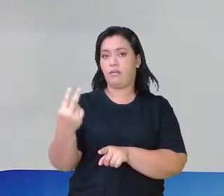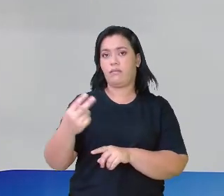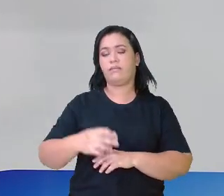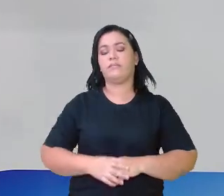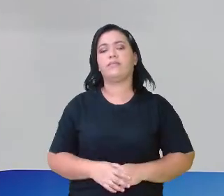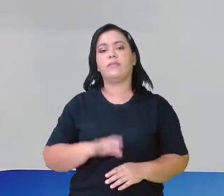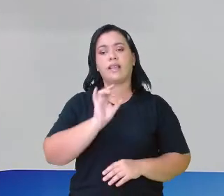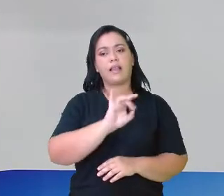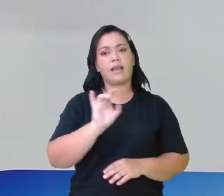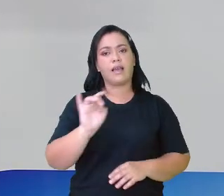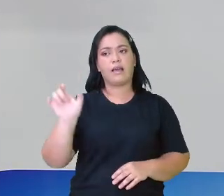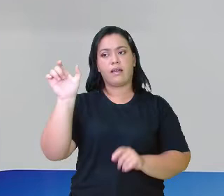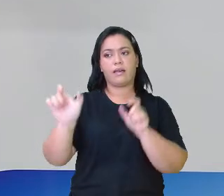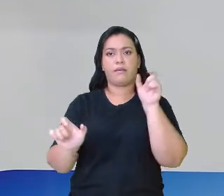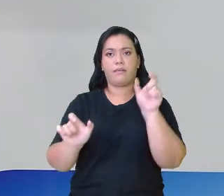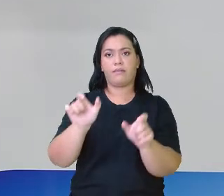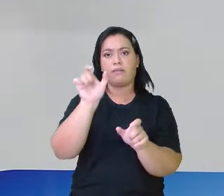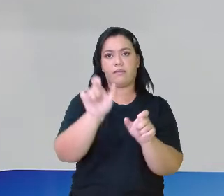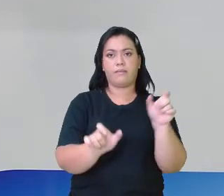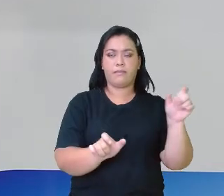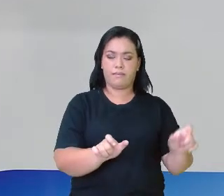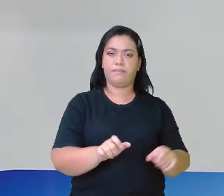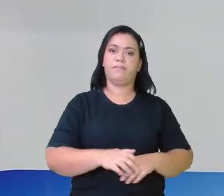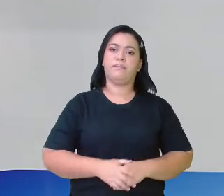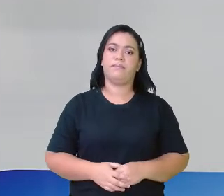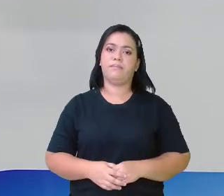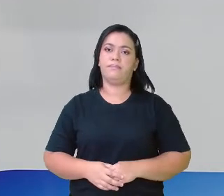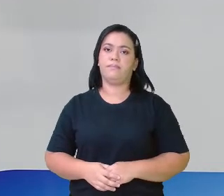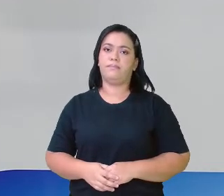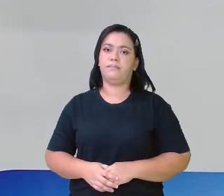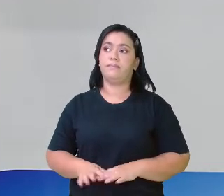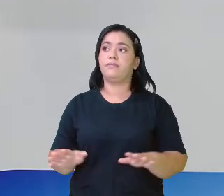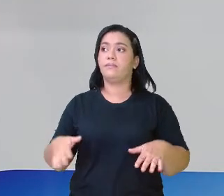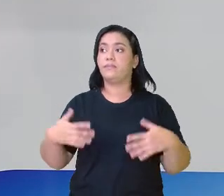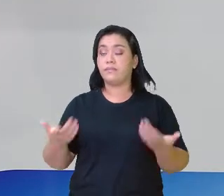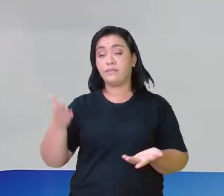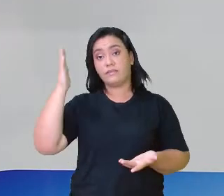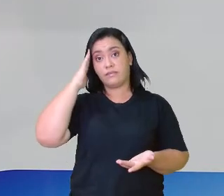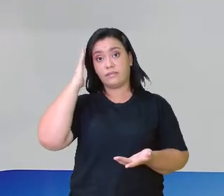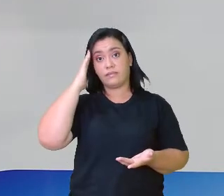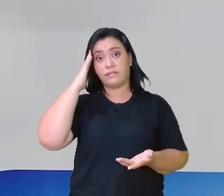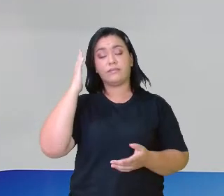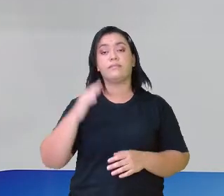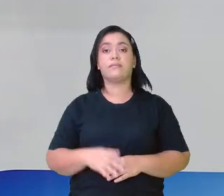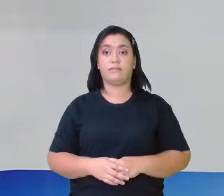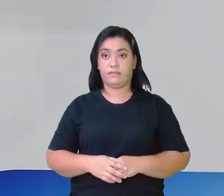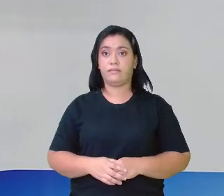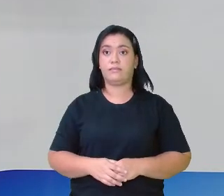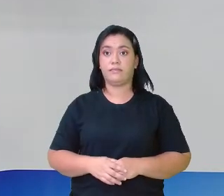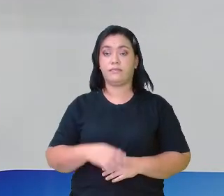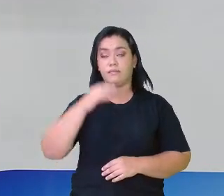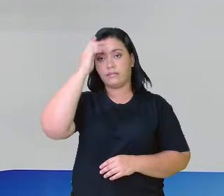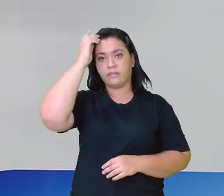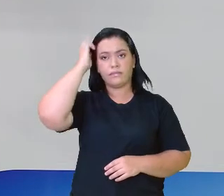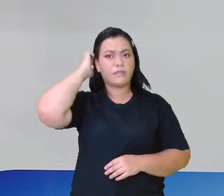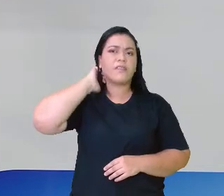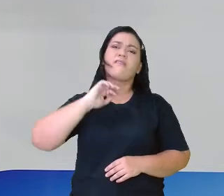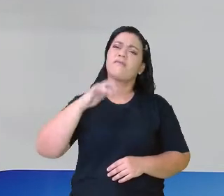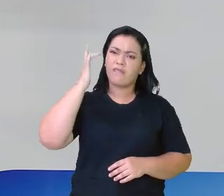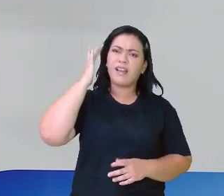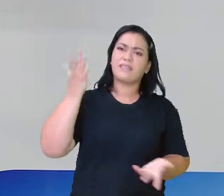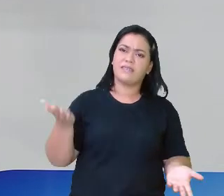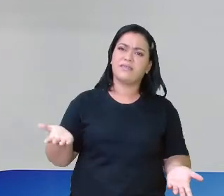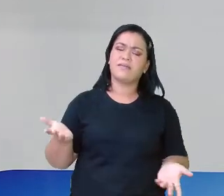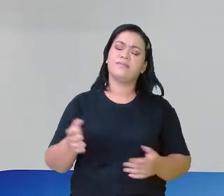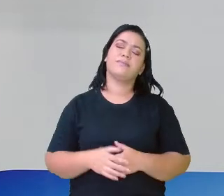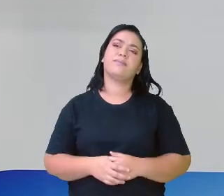em cada lugar que ele está, na posição dele. Então, compreendido isso, né? Facinho, facinho, né,